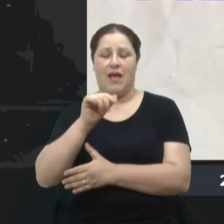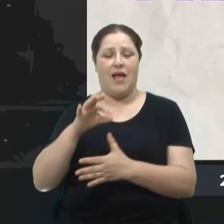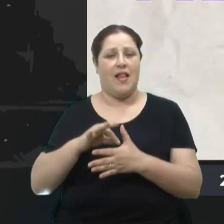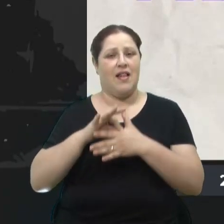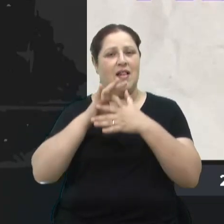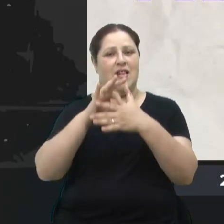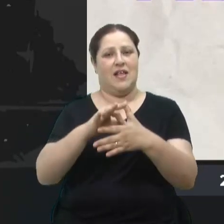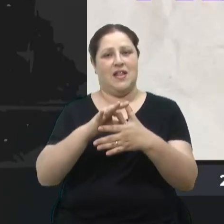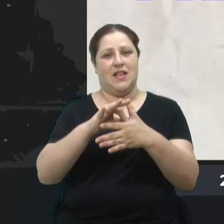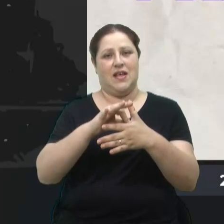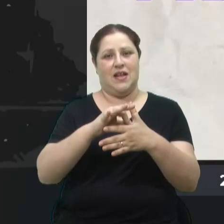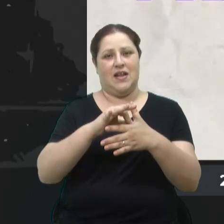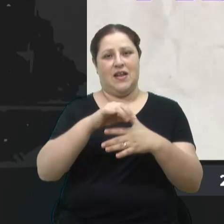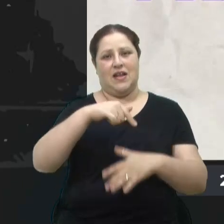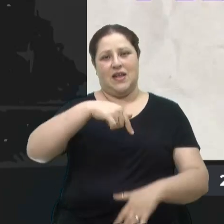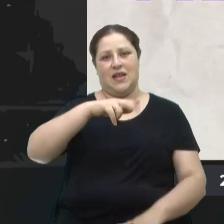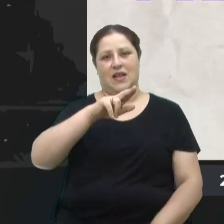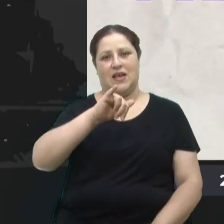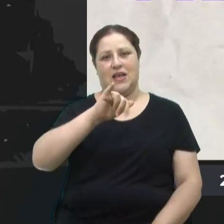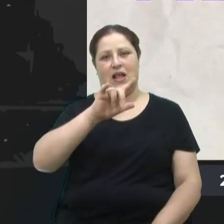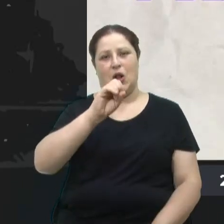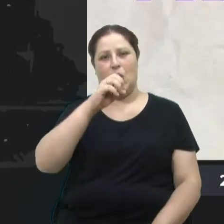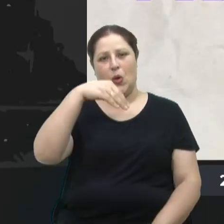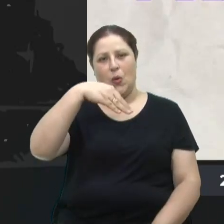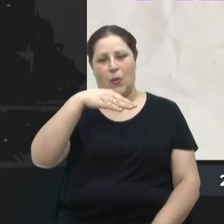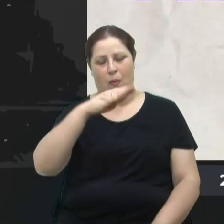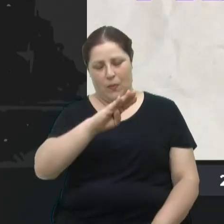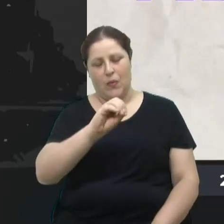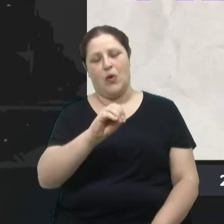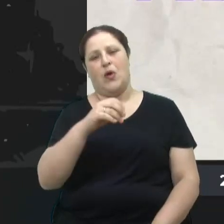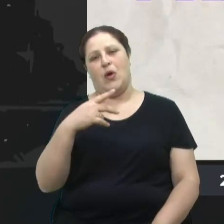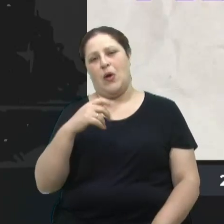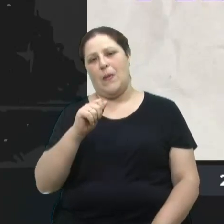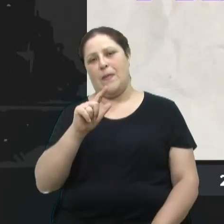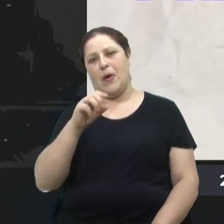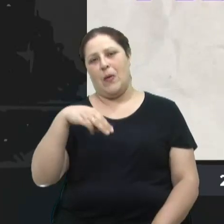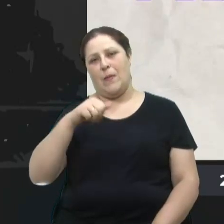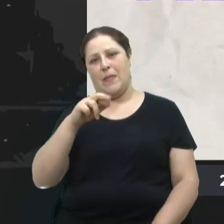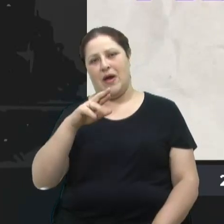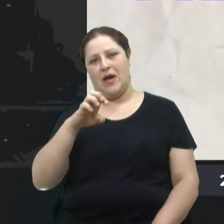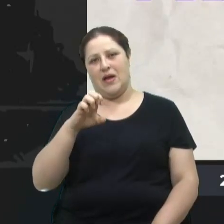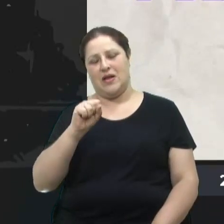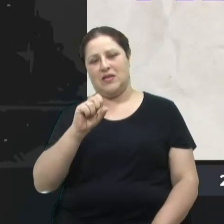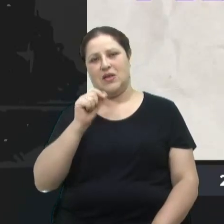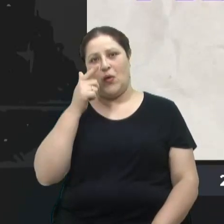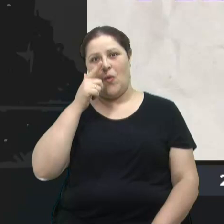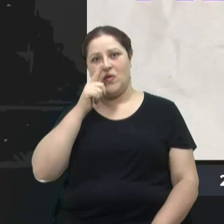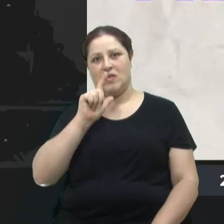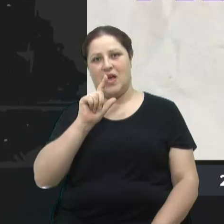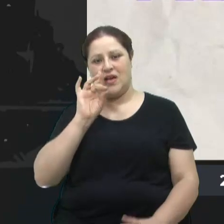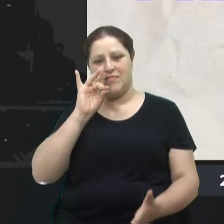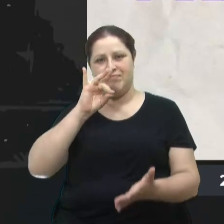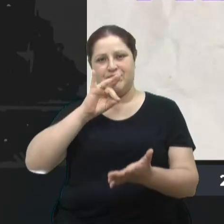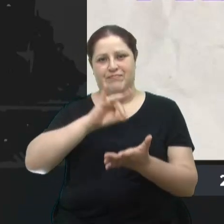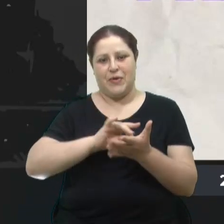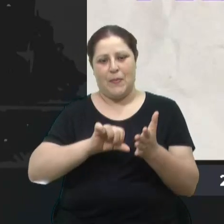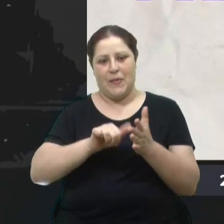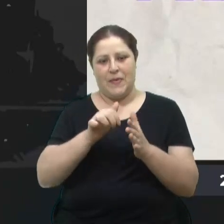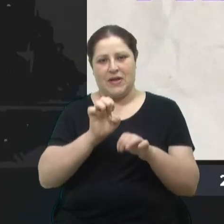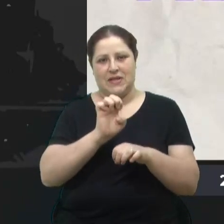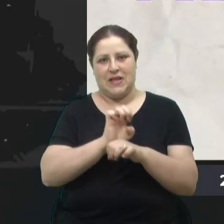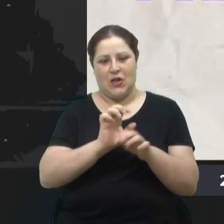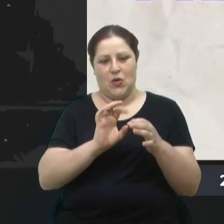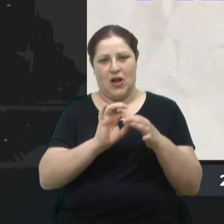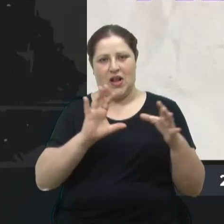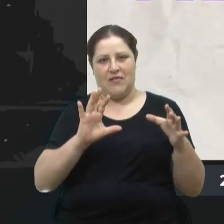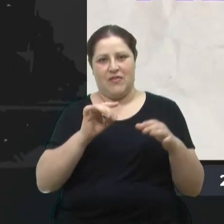Palmares para o estabelecimento do primeiro Estado livre nas terras das Américas. Além de guerreira, mãe